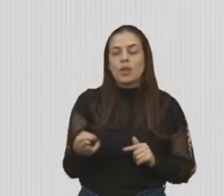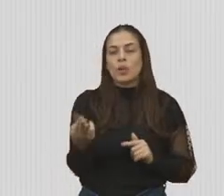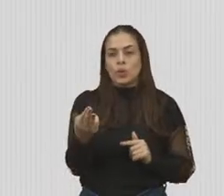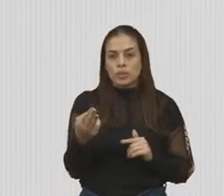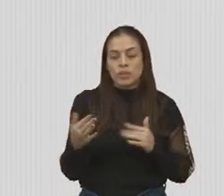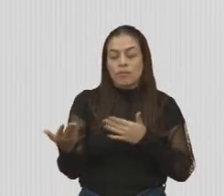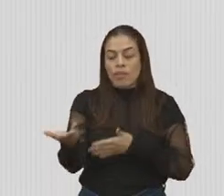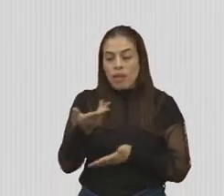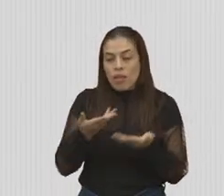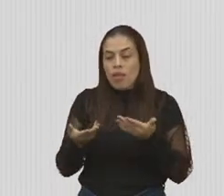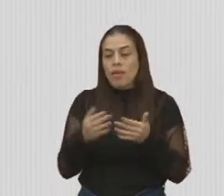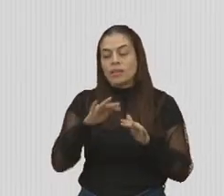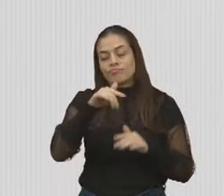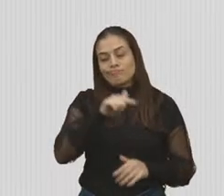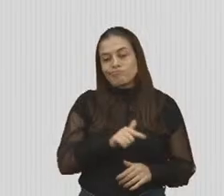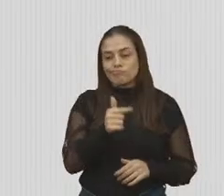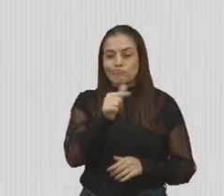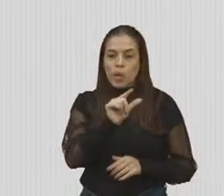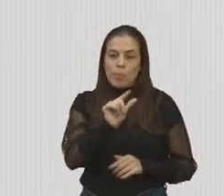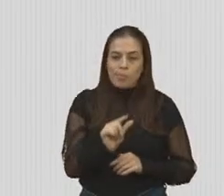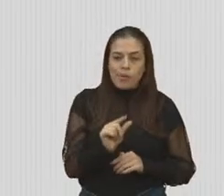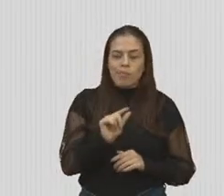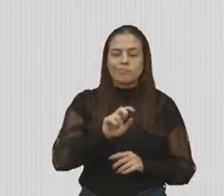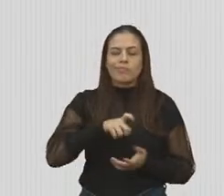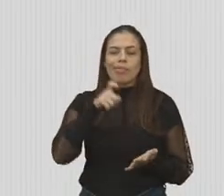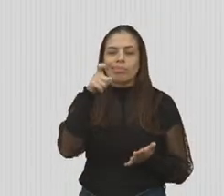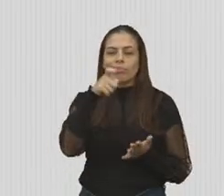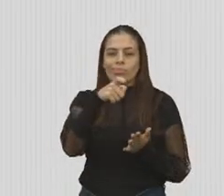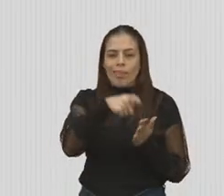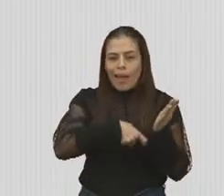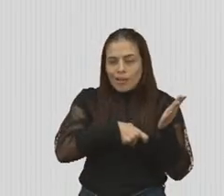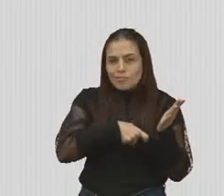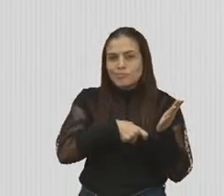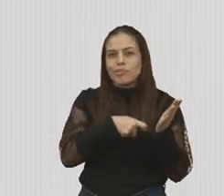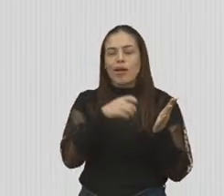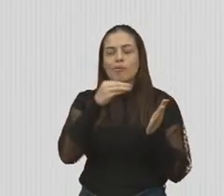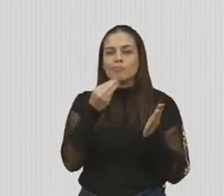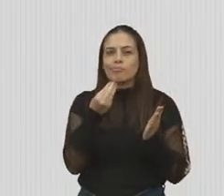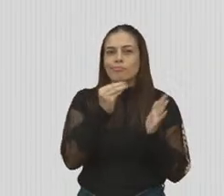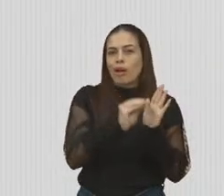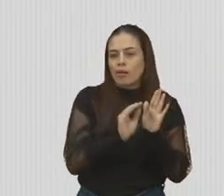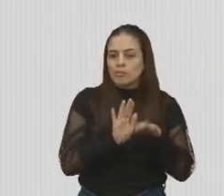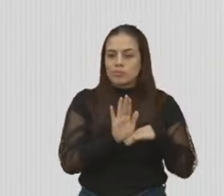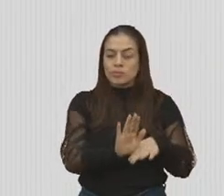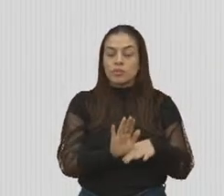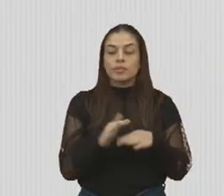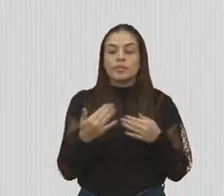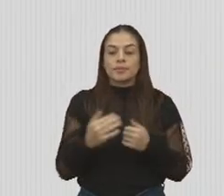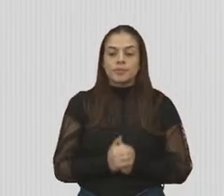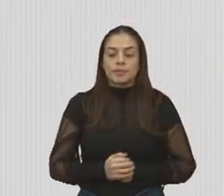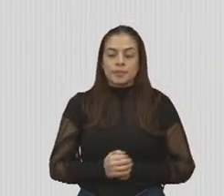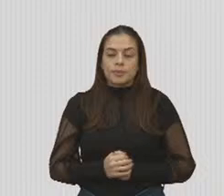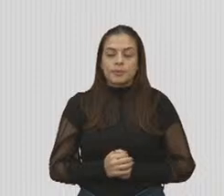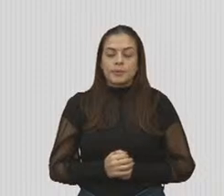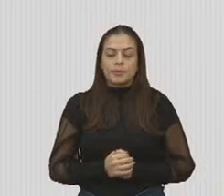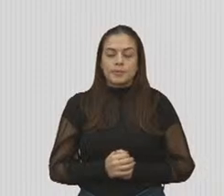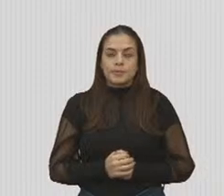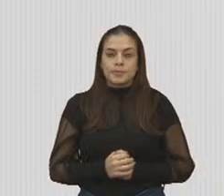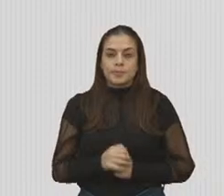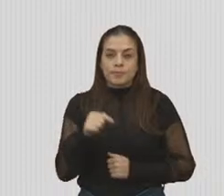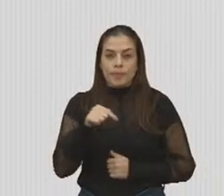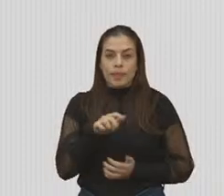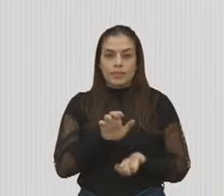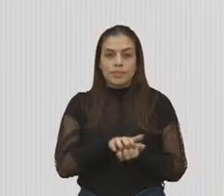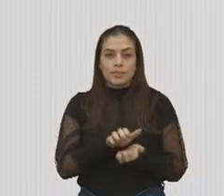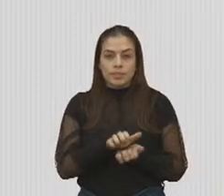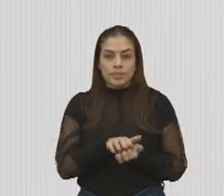As demais, elas são menores, que são taxas, contribuições. Pode passar, por gentileza. Aqui em Jacareí